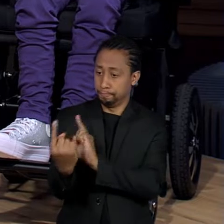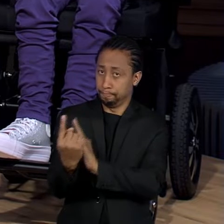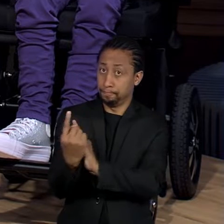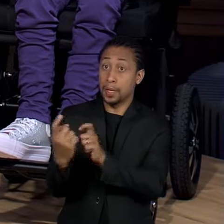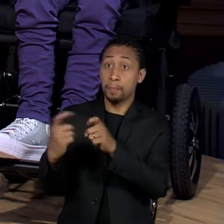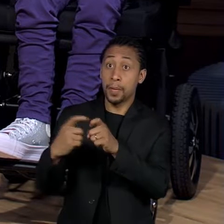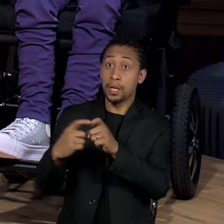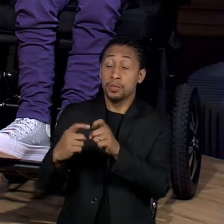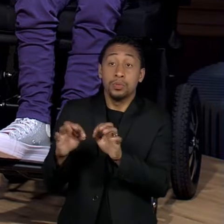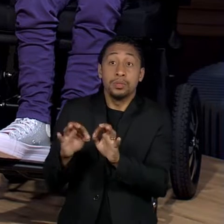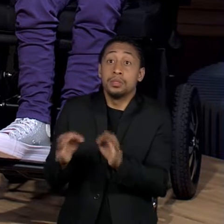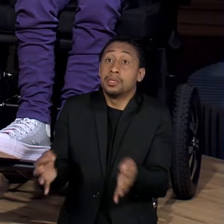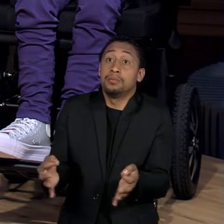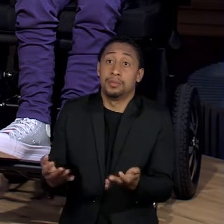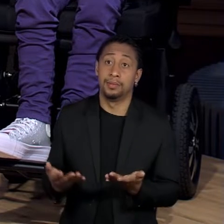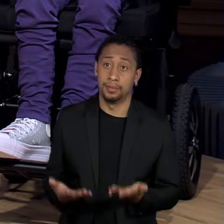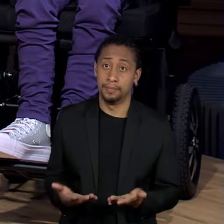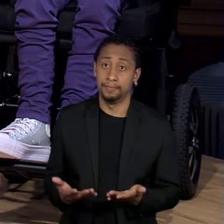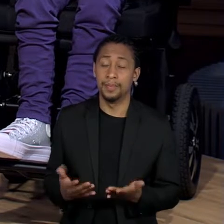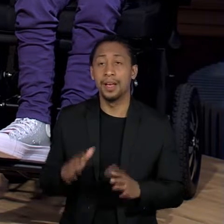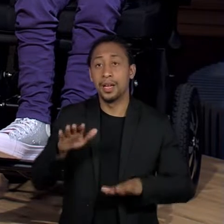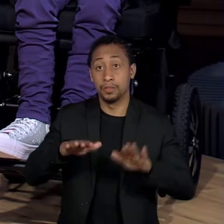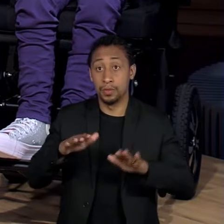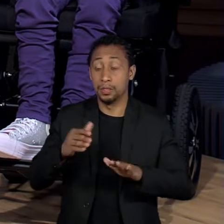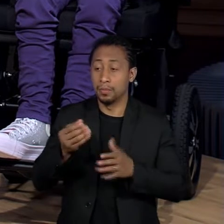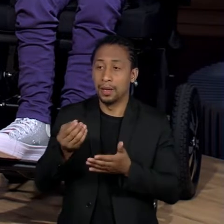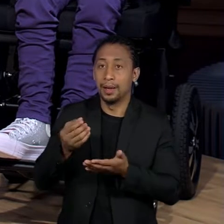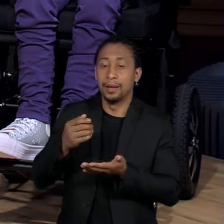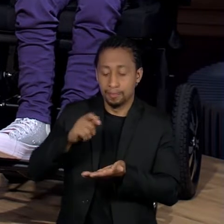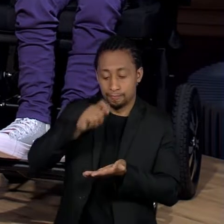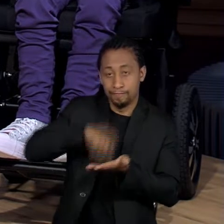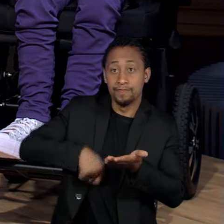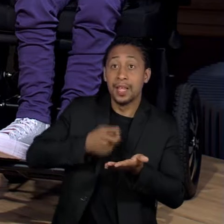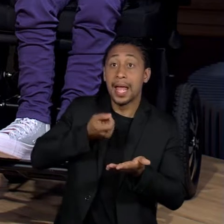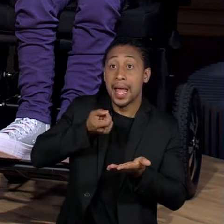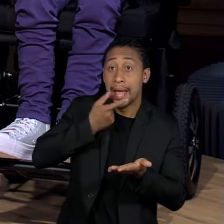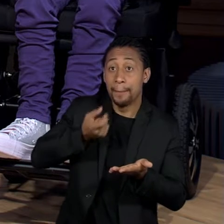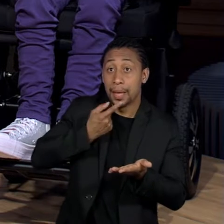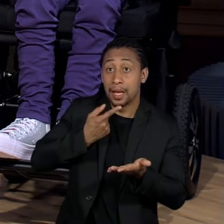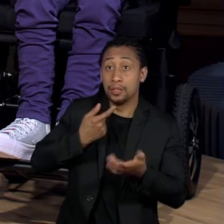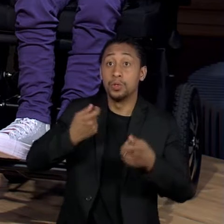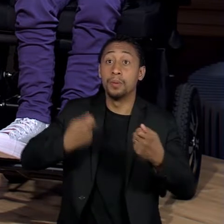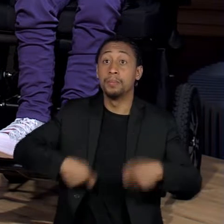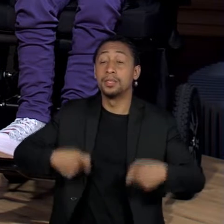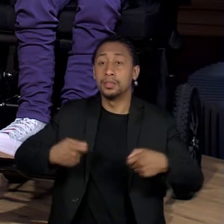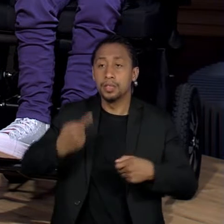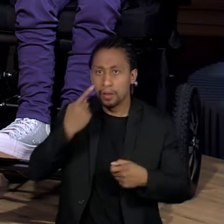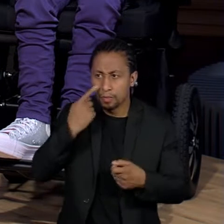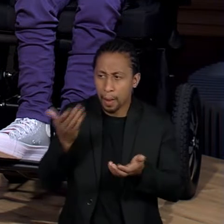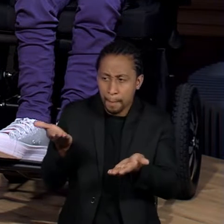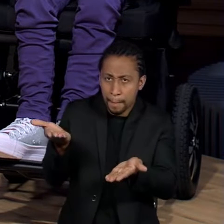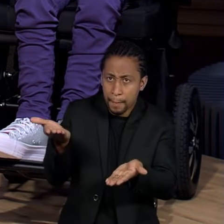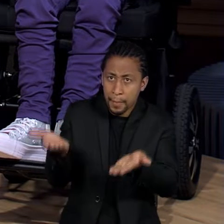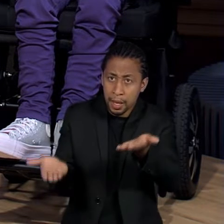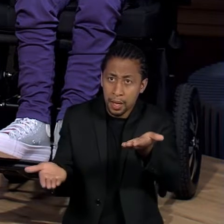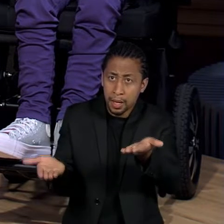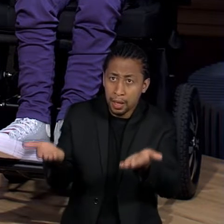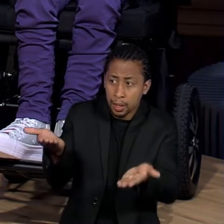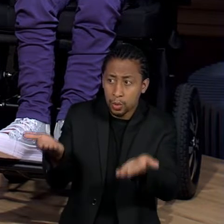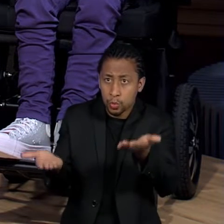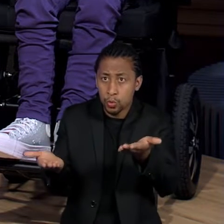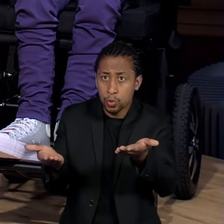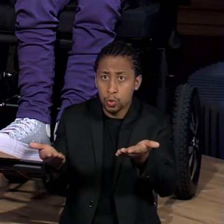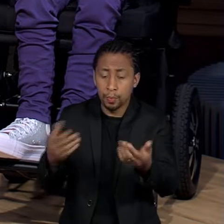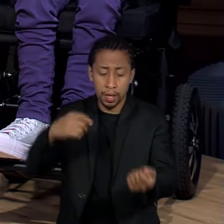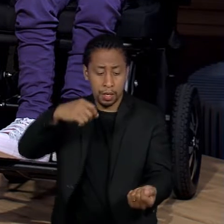vezes, para poder medicar uma pessoa, é o peso. Não existem balanças em nenhum posto de saúde em